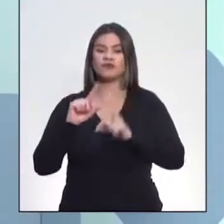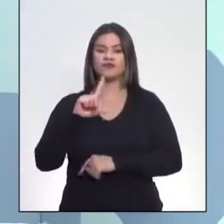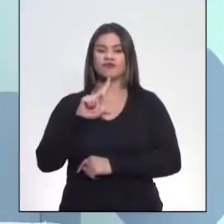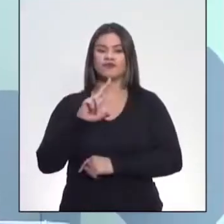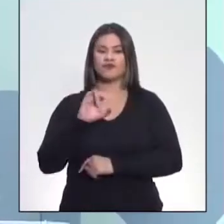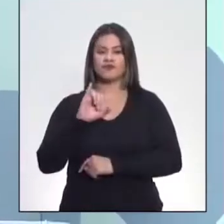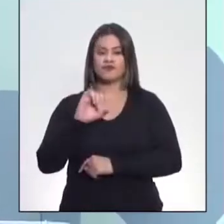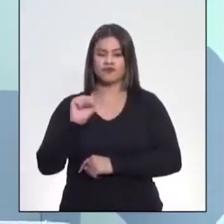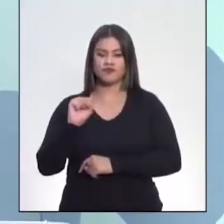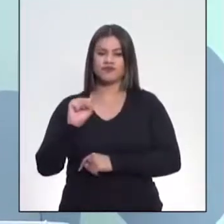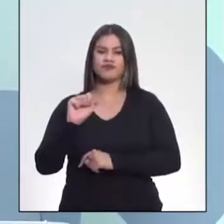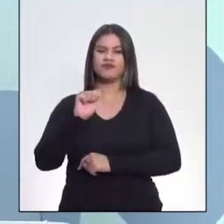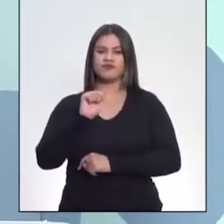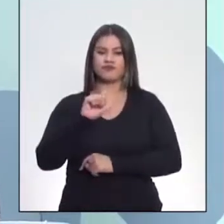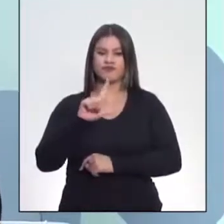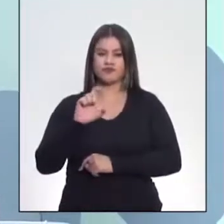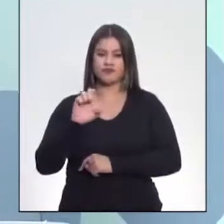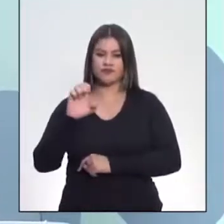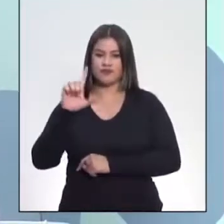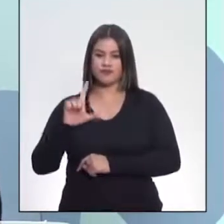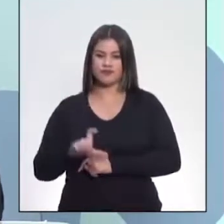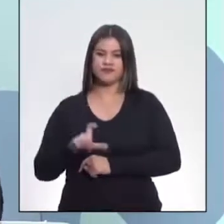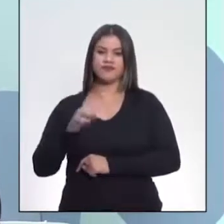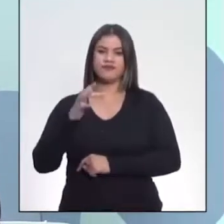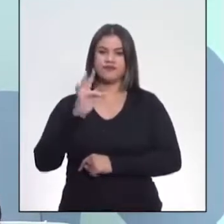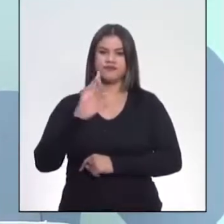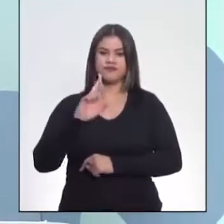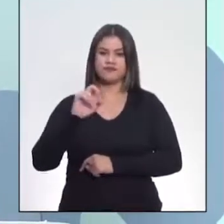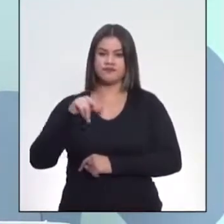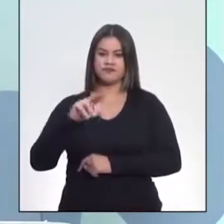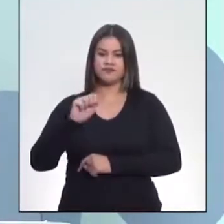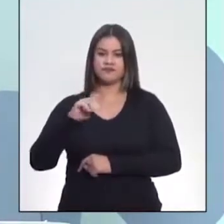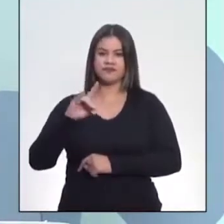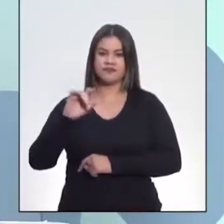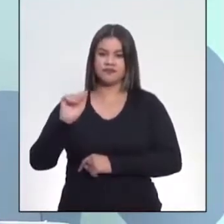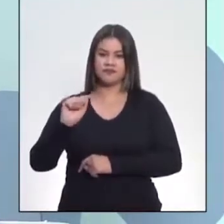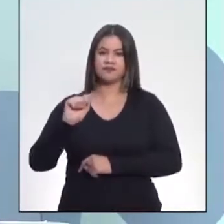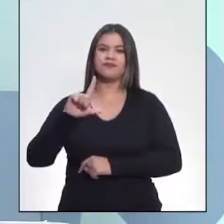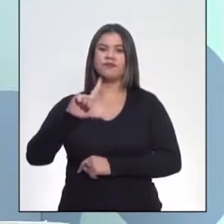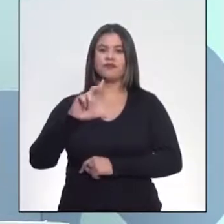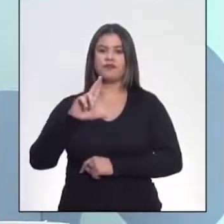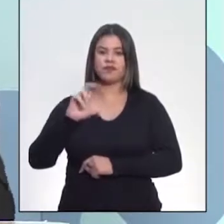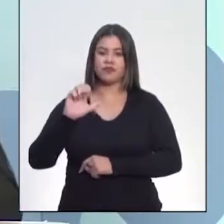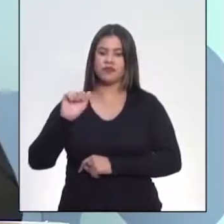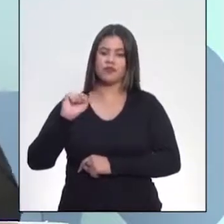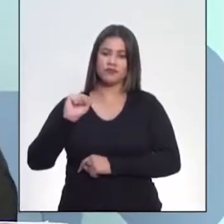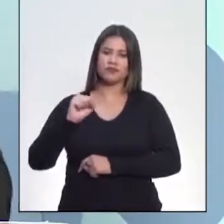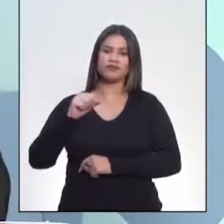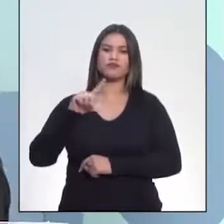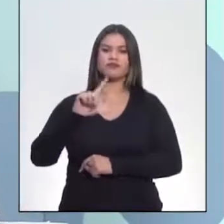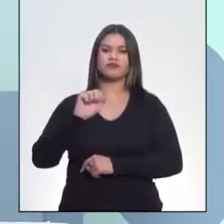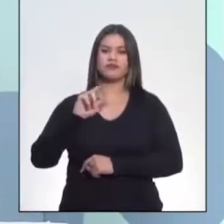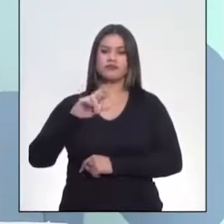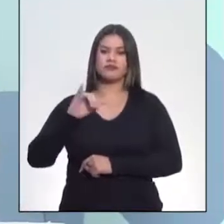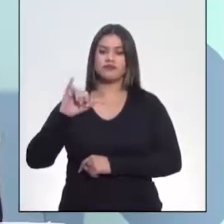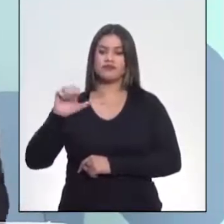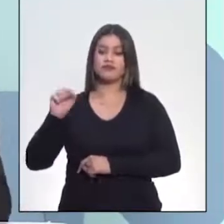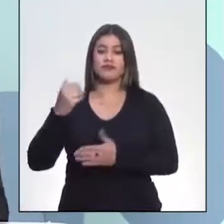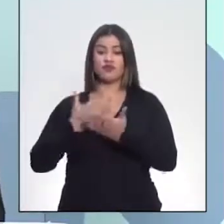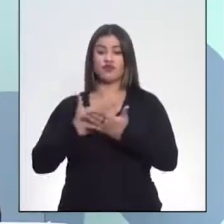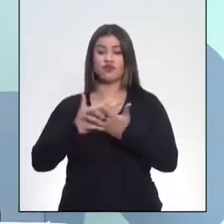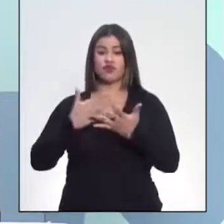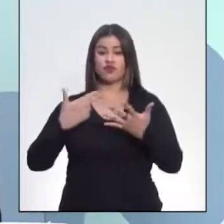luz Gustavo Alex Marinho Fernanda Lucas Larissa e outros